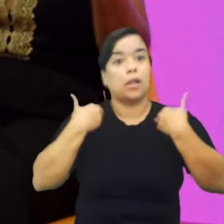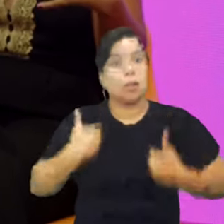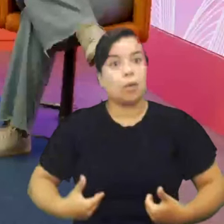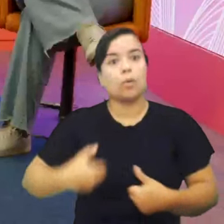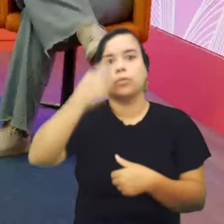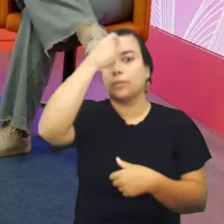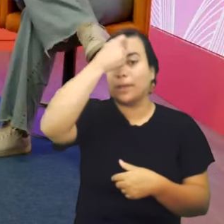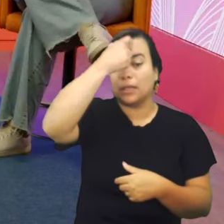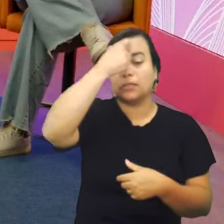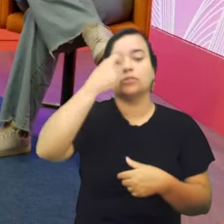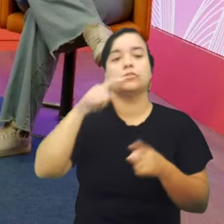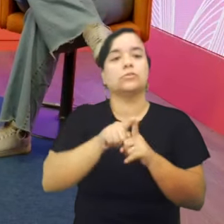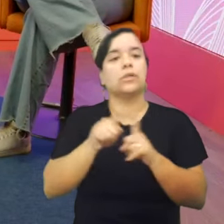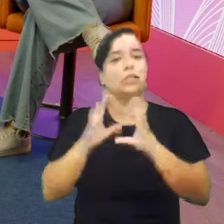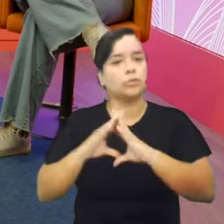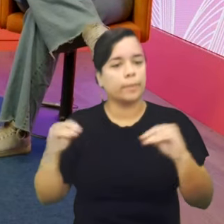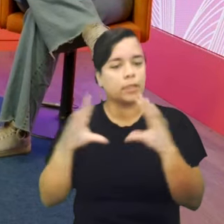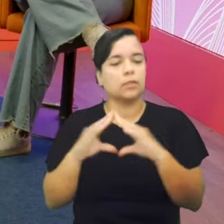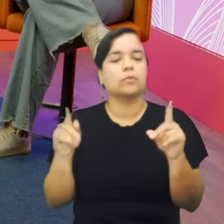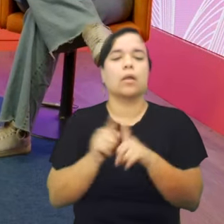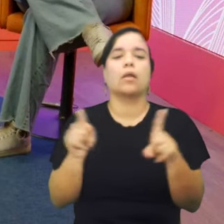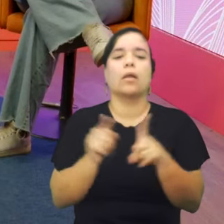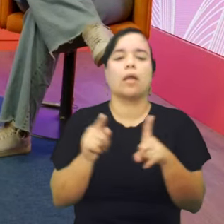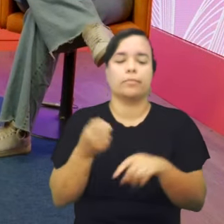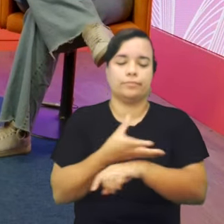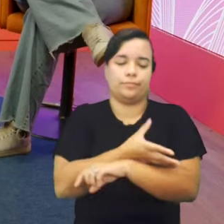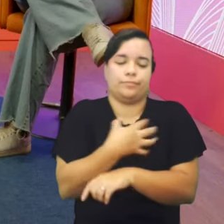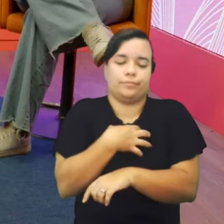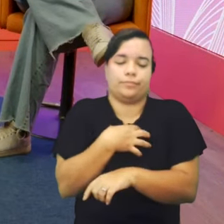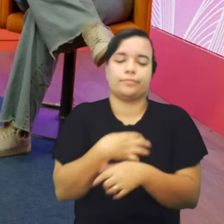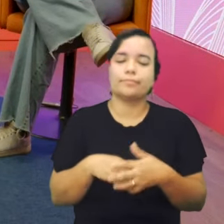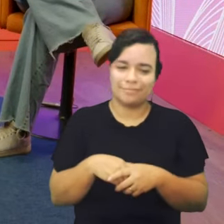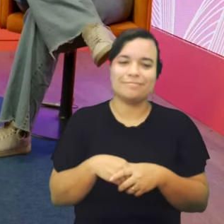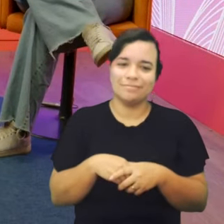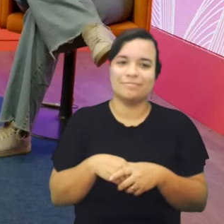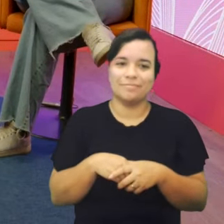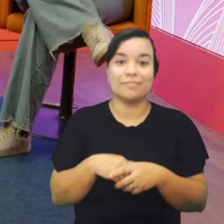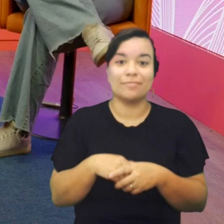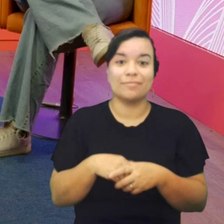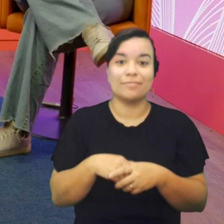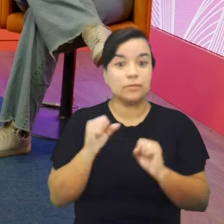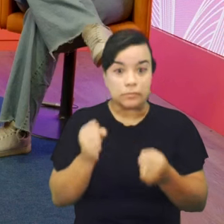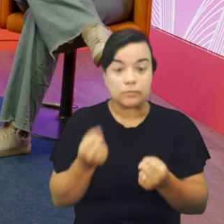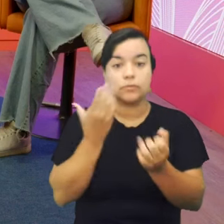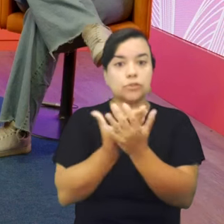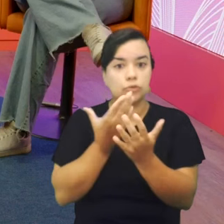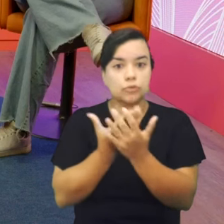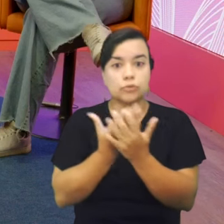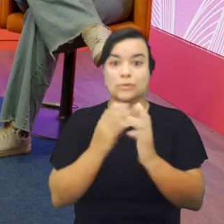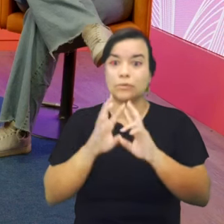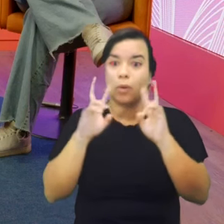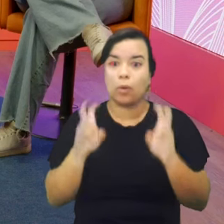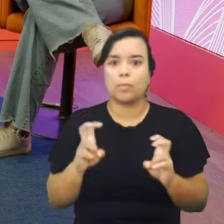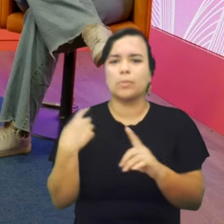de um mental, de um espiritual e de um emocional também. E aí, dentro disso, eu comecei a buscar especializações para entender